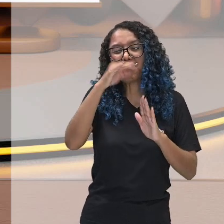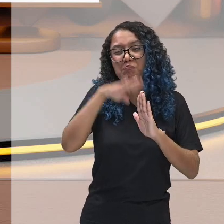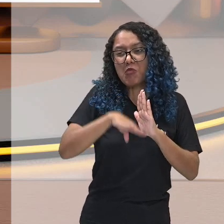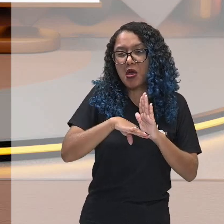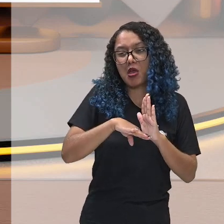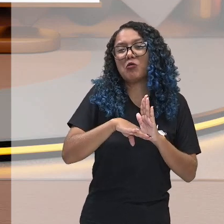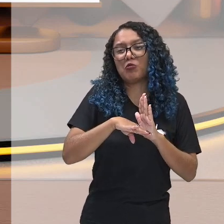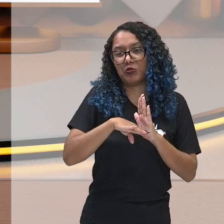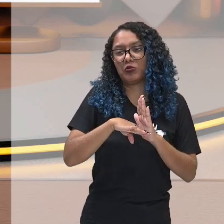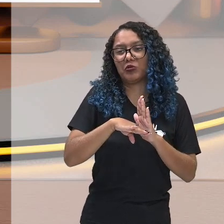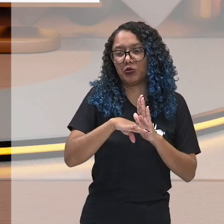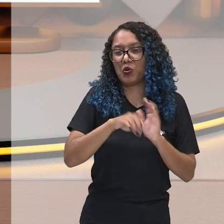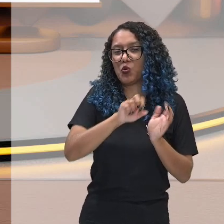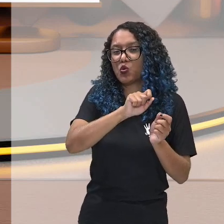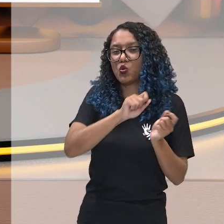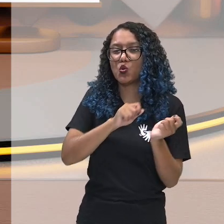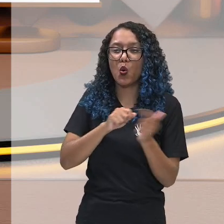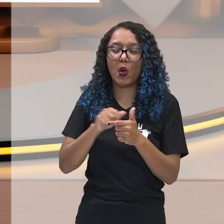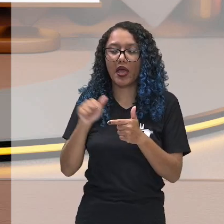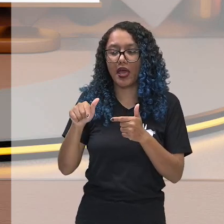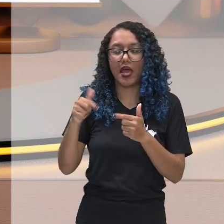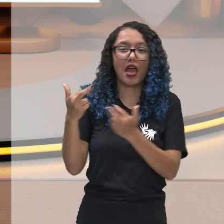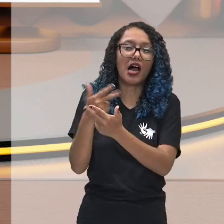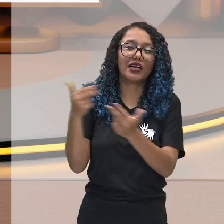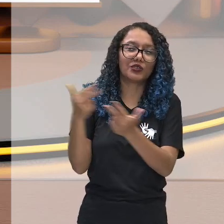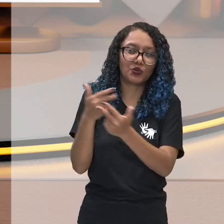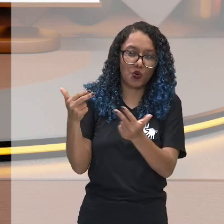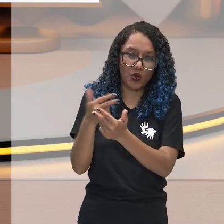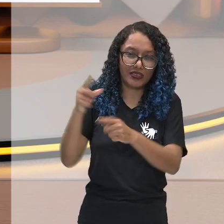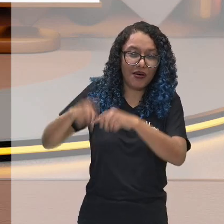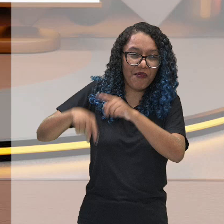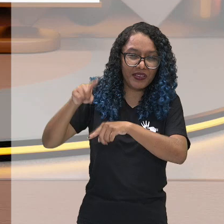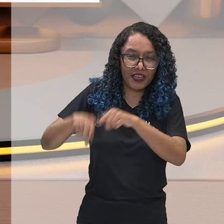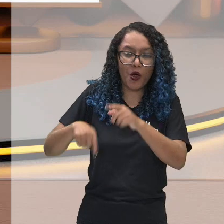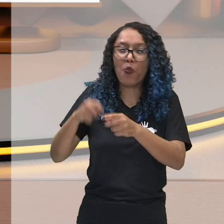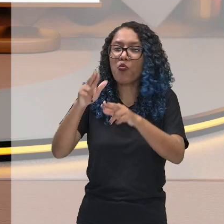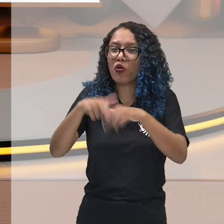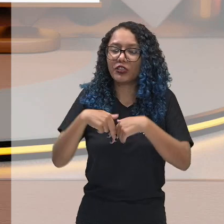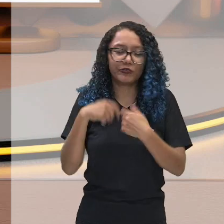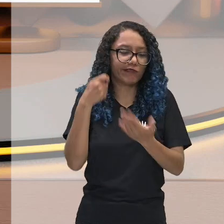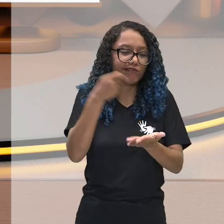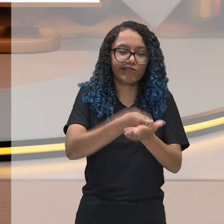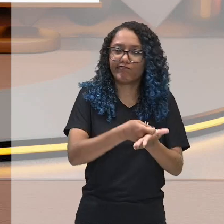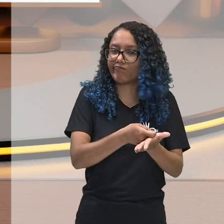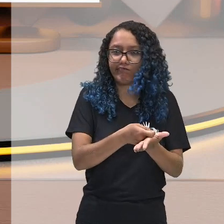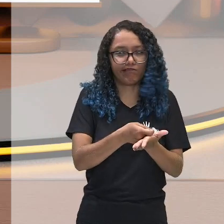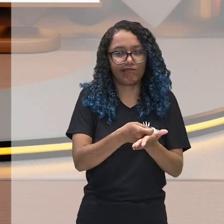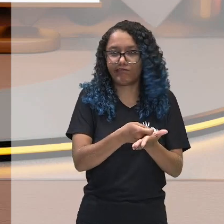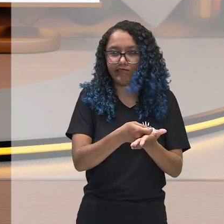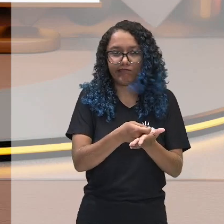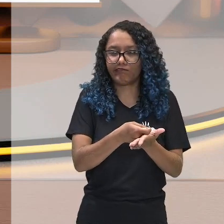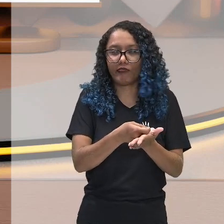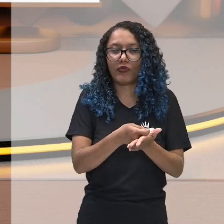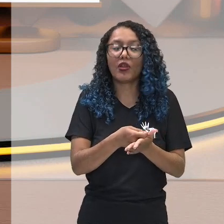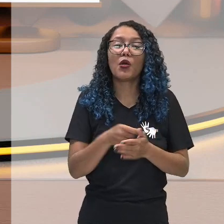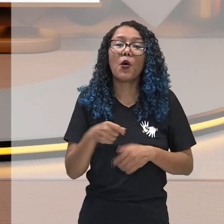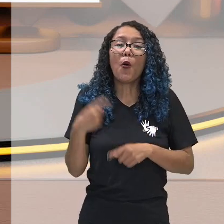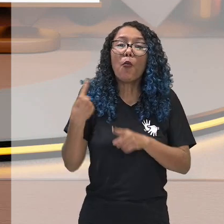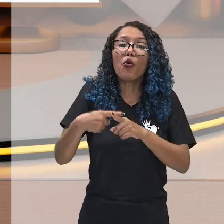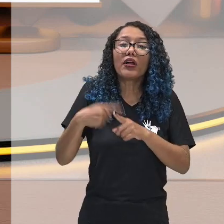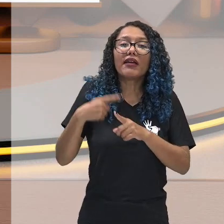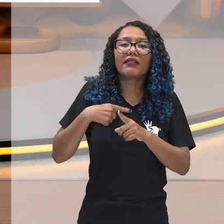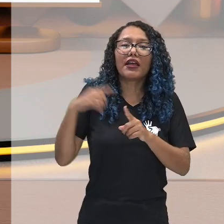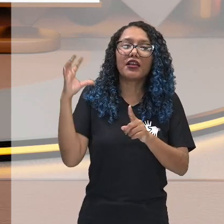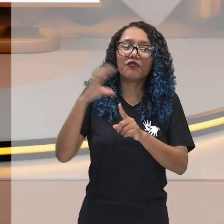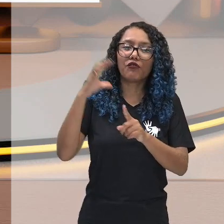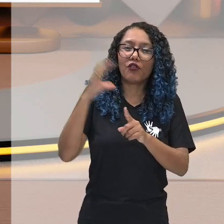de consumo. Então, muitas vezes, ele se nega a pagar e não valoriza o trabalho. Tudo isso, galera, vem de uma herança